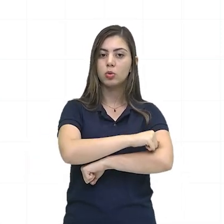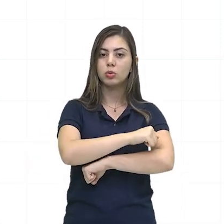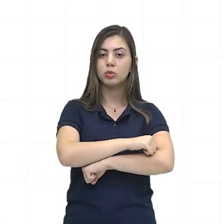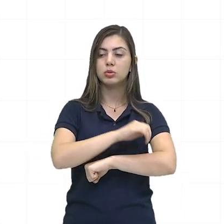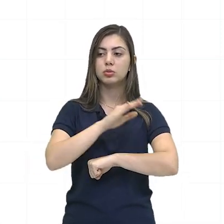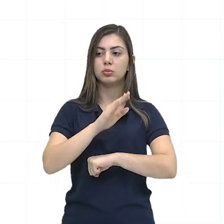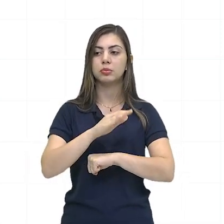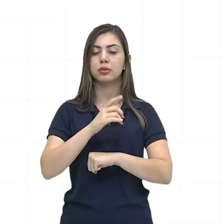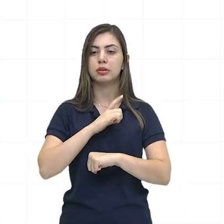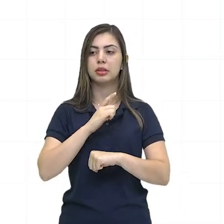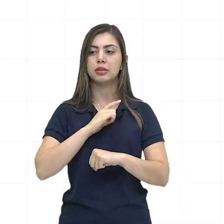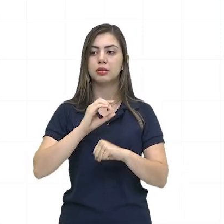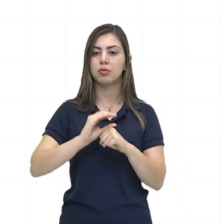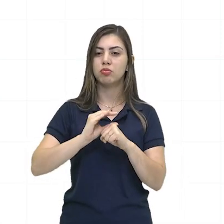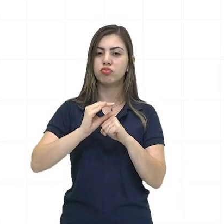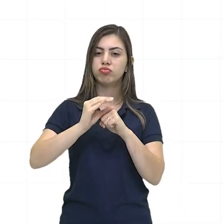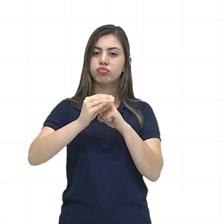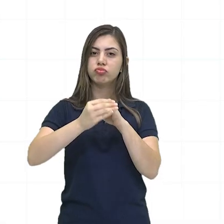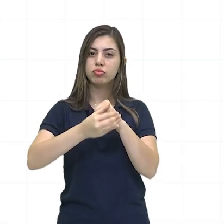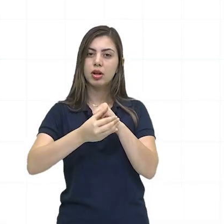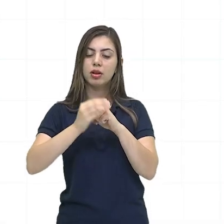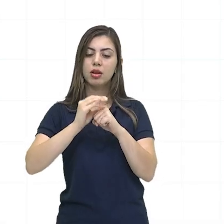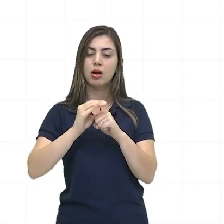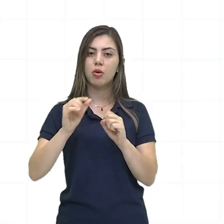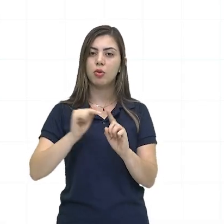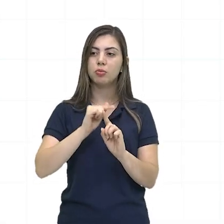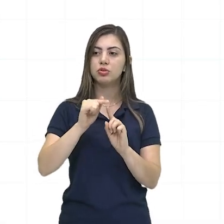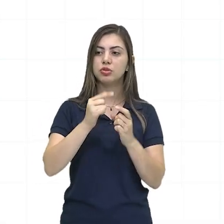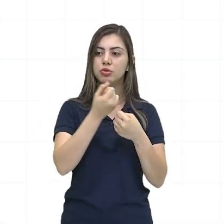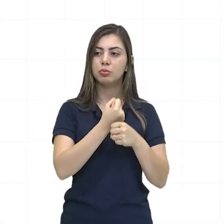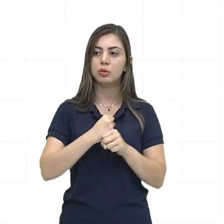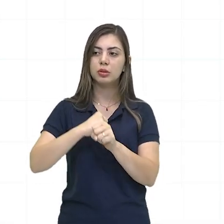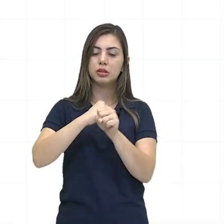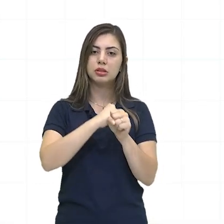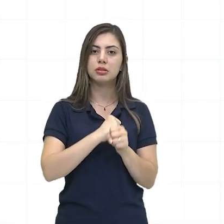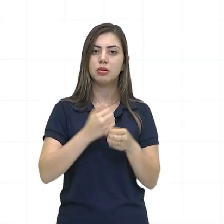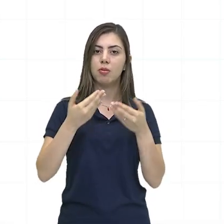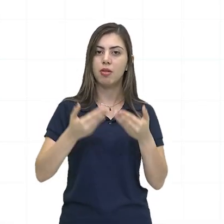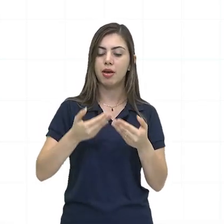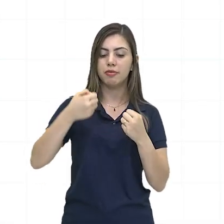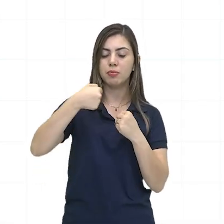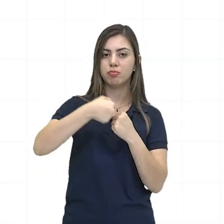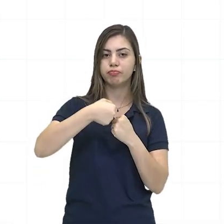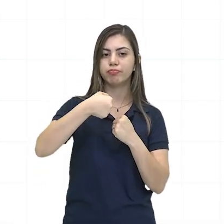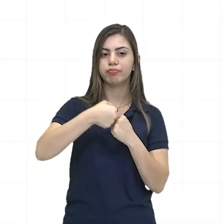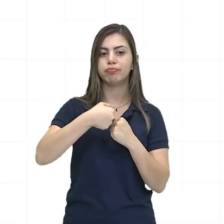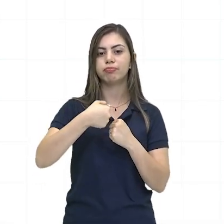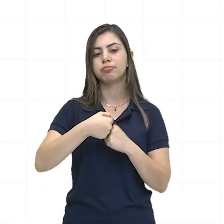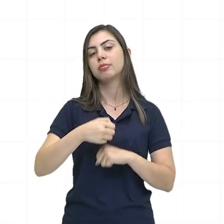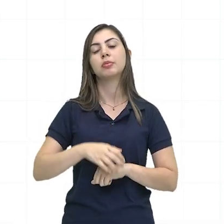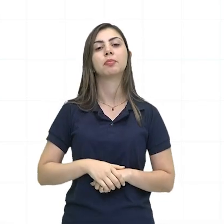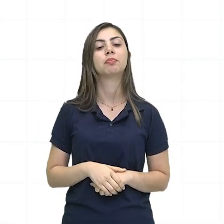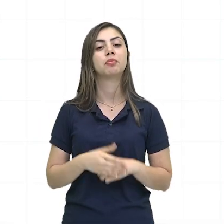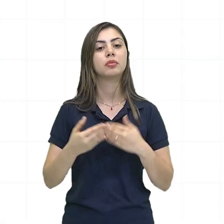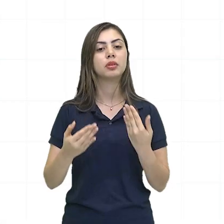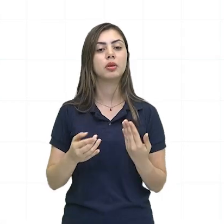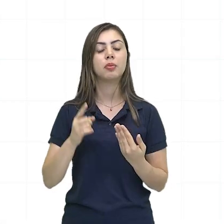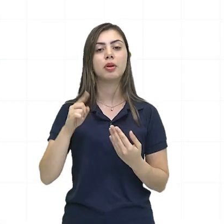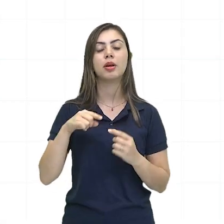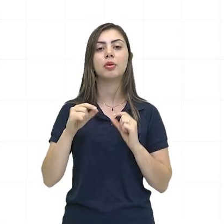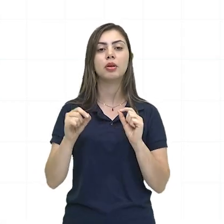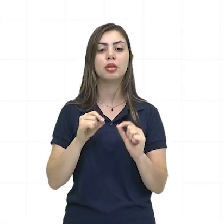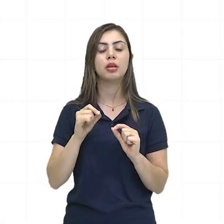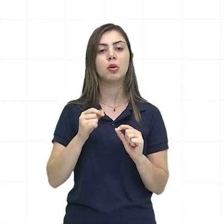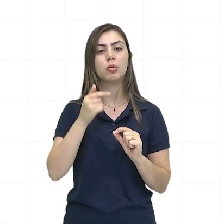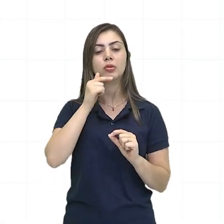para proteger e diminuir o atrito entre os ossos. É responsável pela movimentação